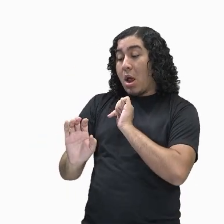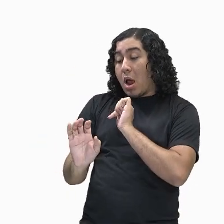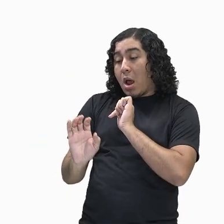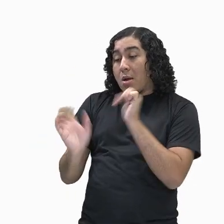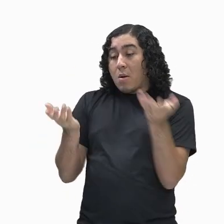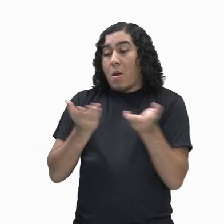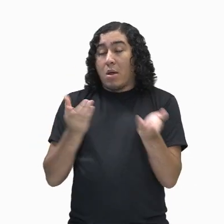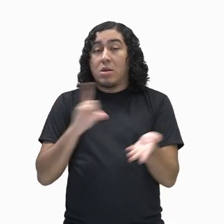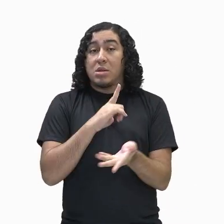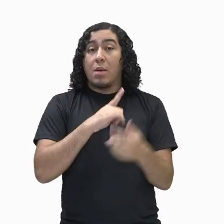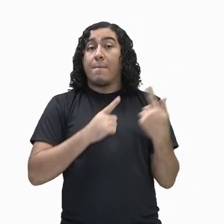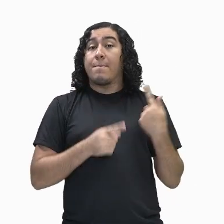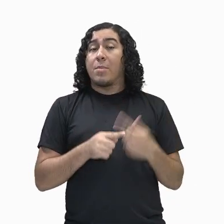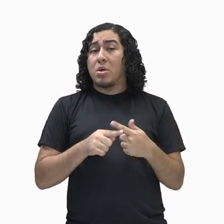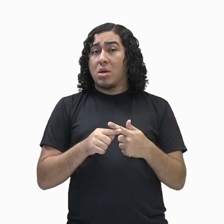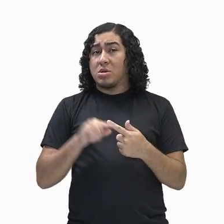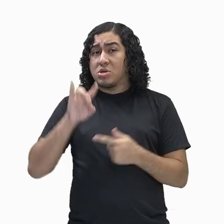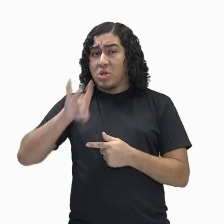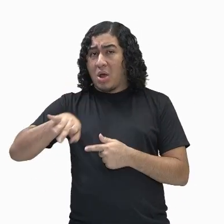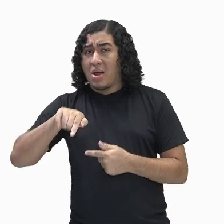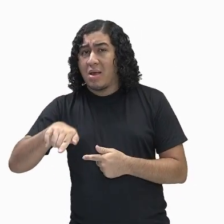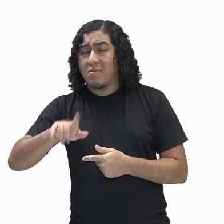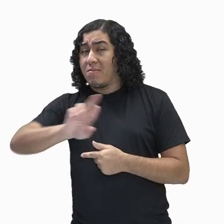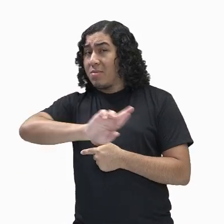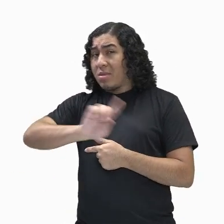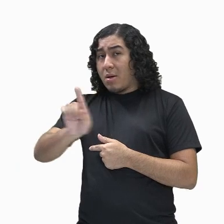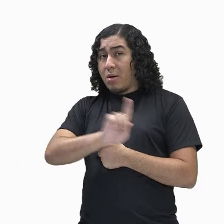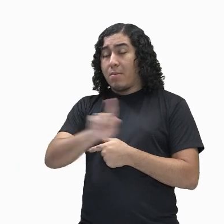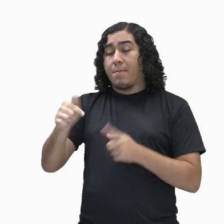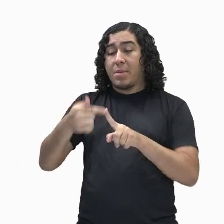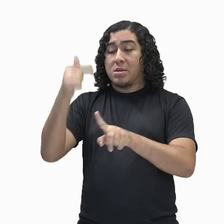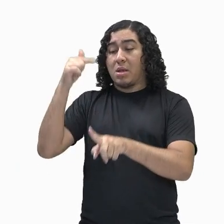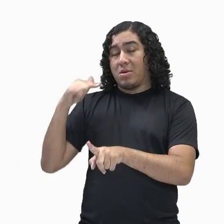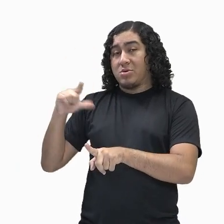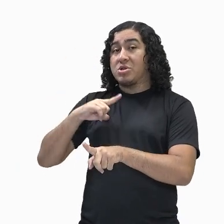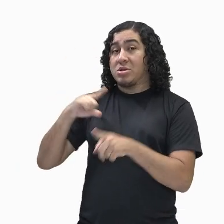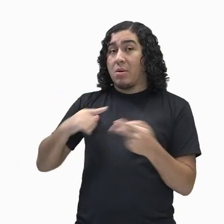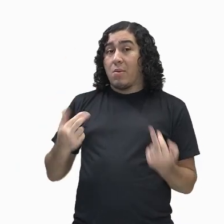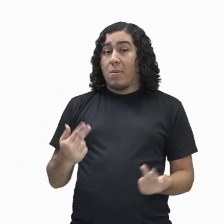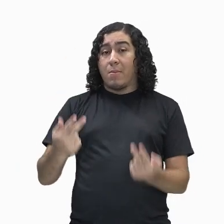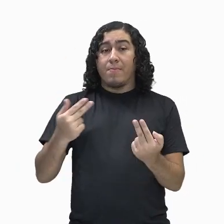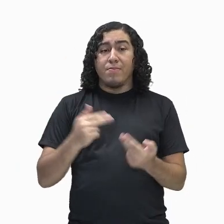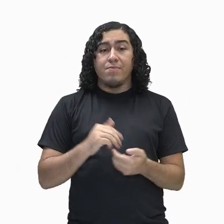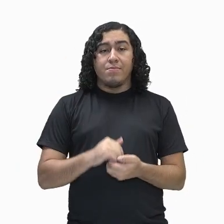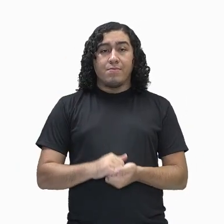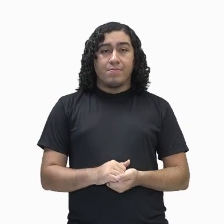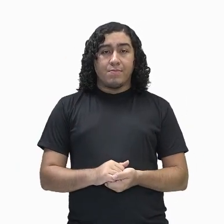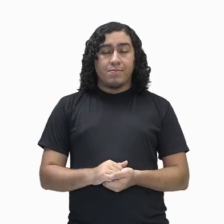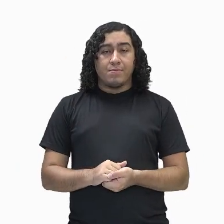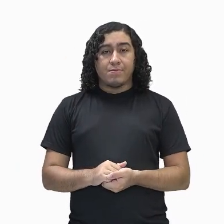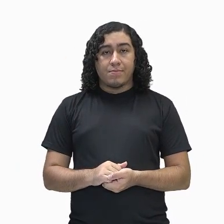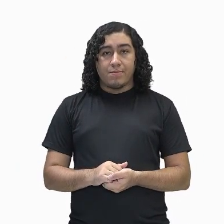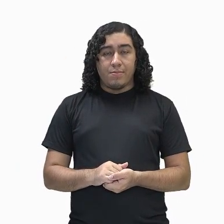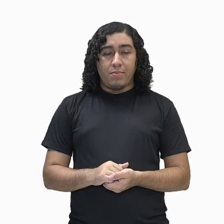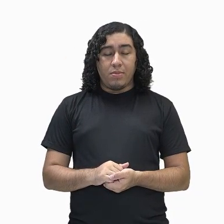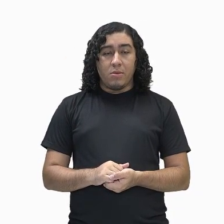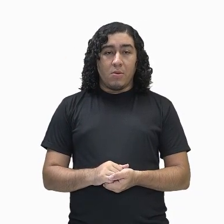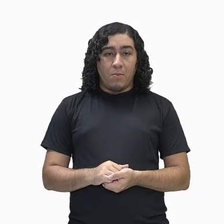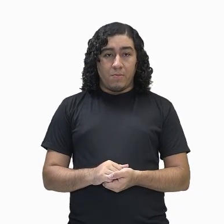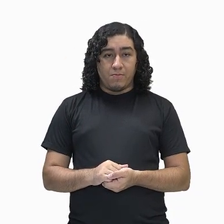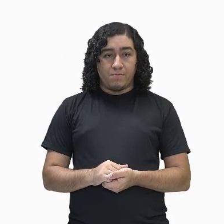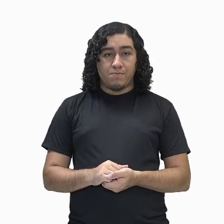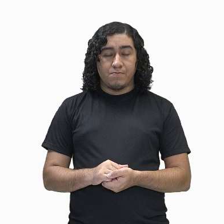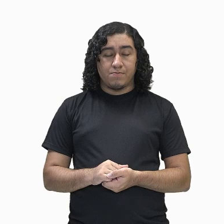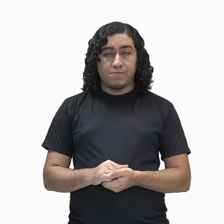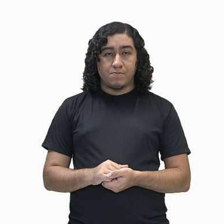dias presentes? Não, ela sempre aconteceu na história. Como nós mostramos lá na Grécia Antiga. Lá na